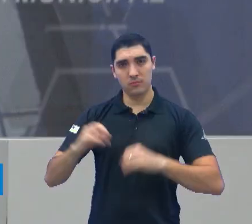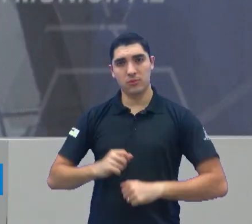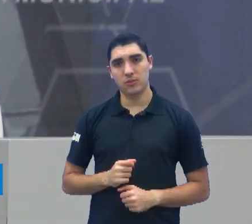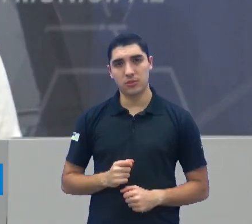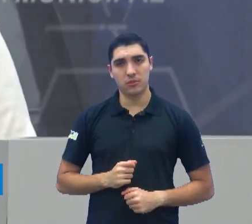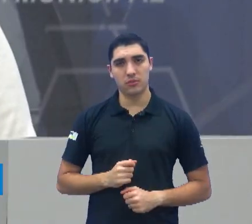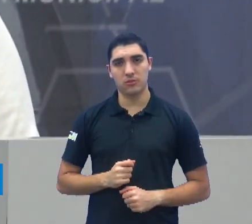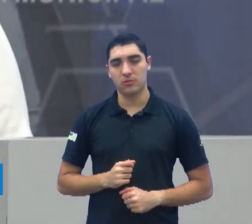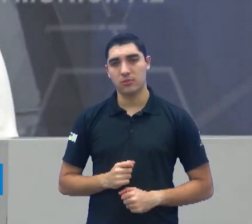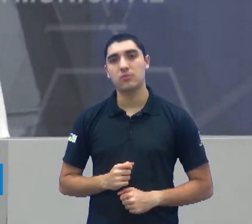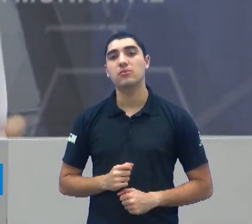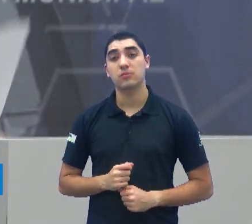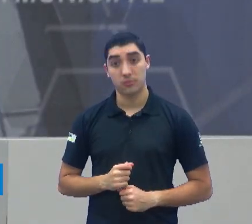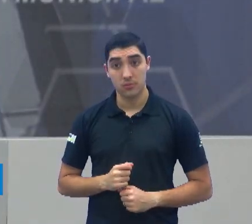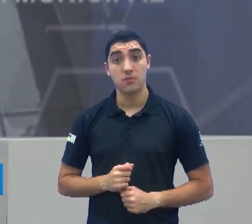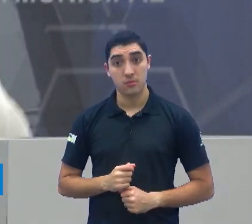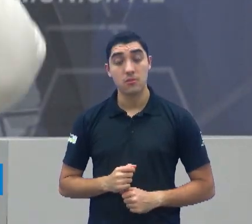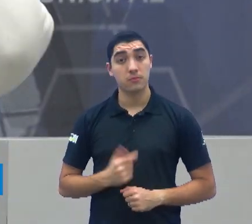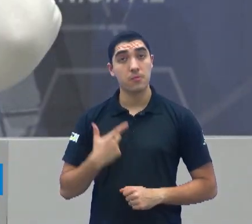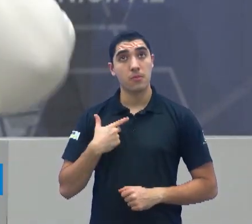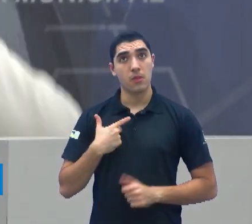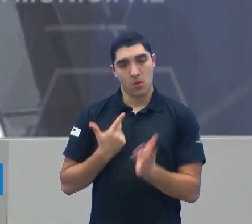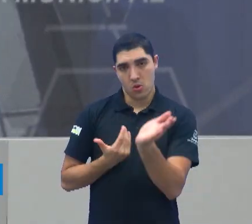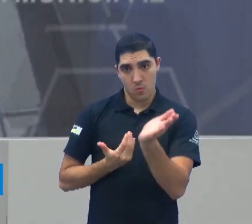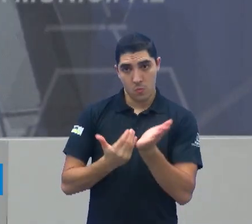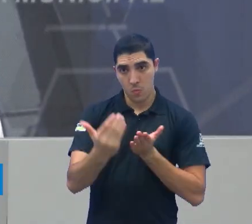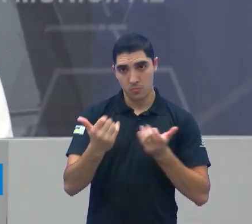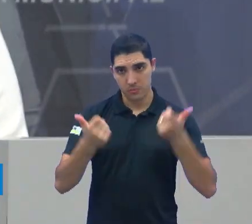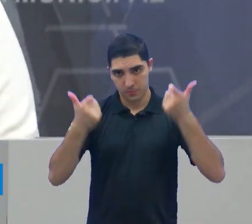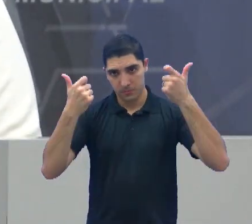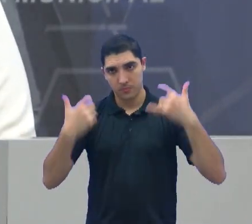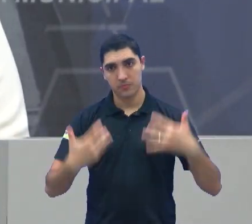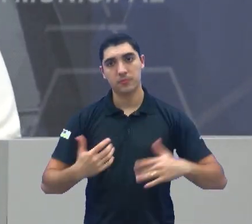começar a minha fala, senhor presidente,